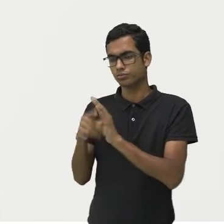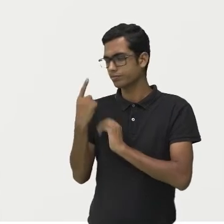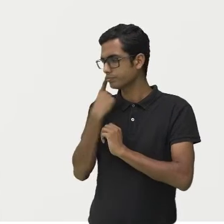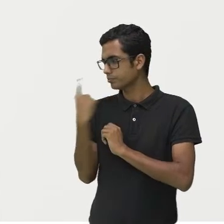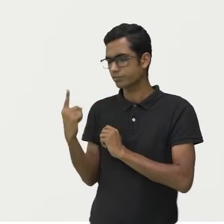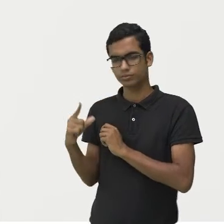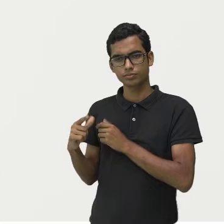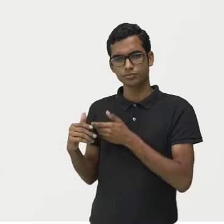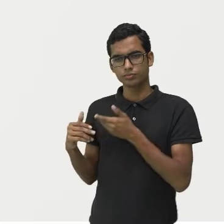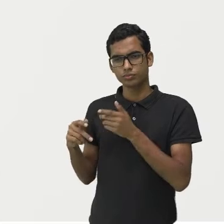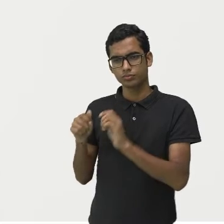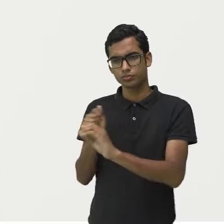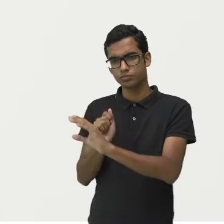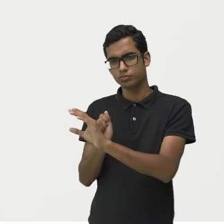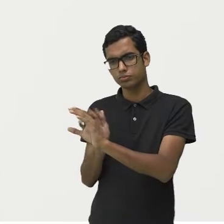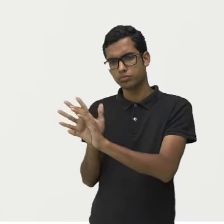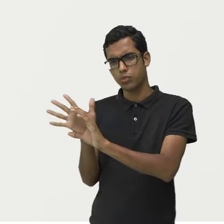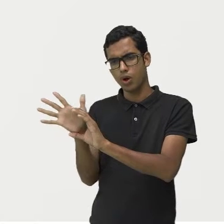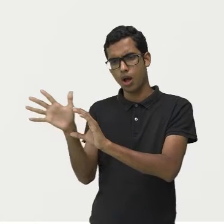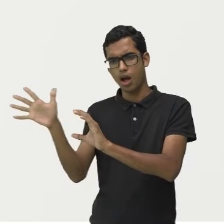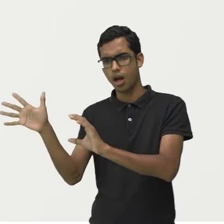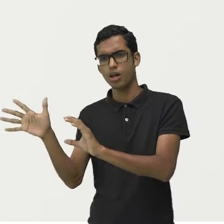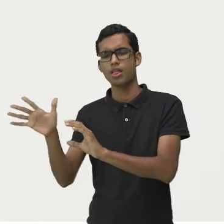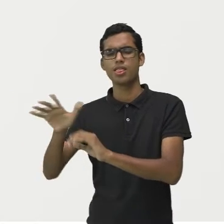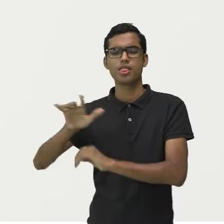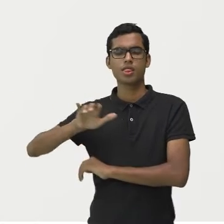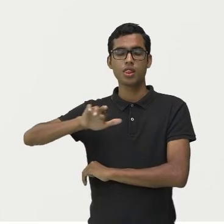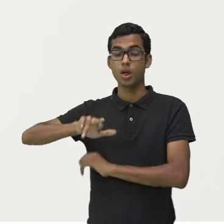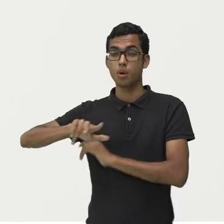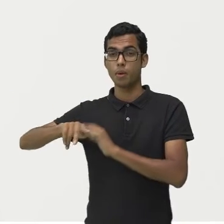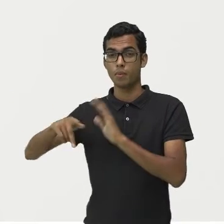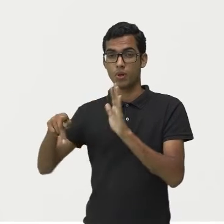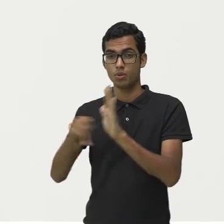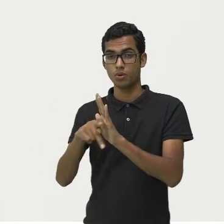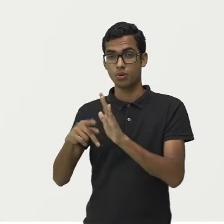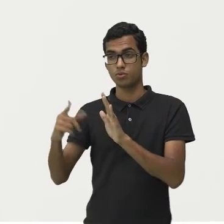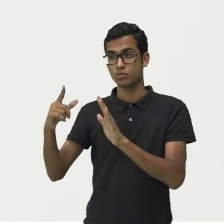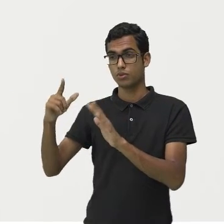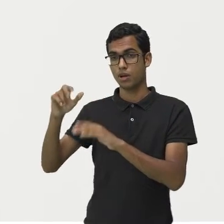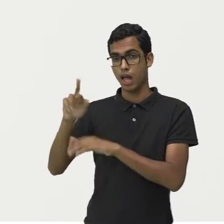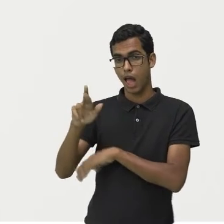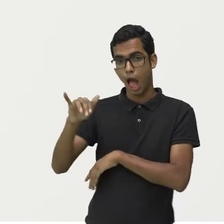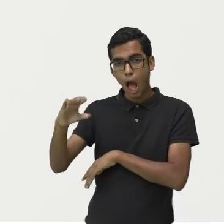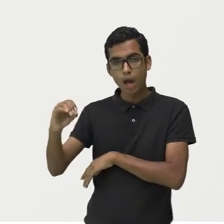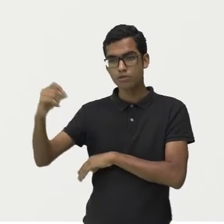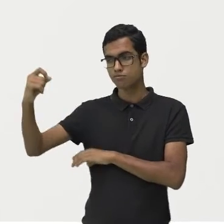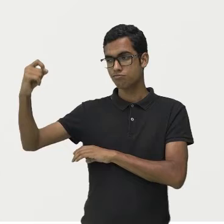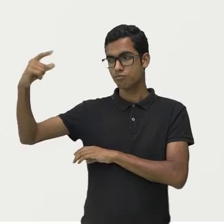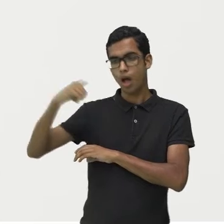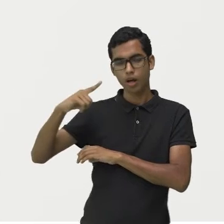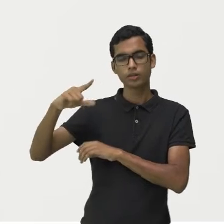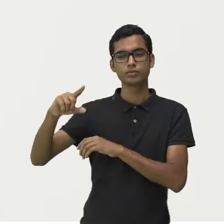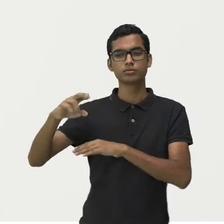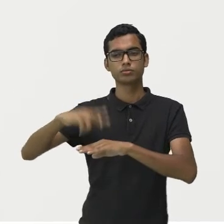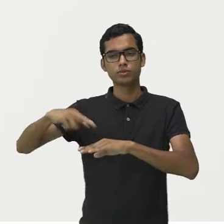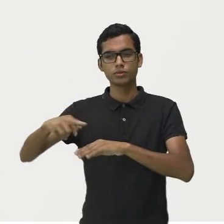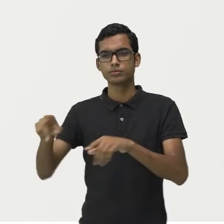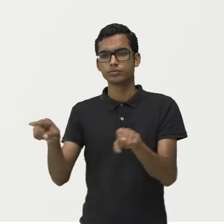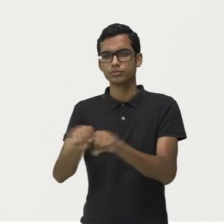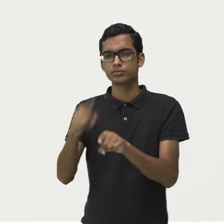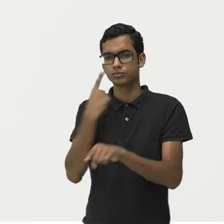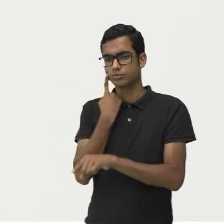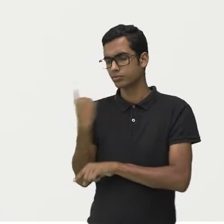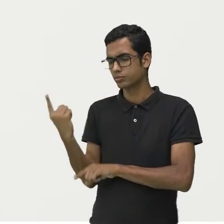prolongamento dos raios refletidos e não pelos raios refletidos. No espelho côncavo, por exemplo, o foco é formado